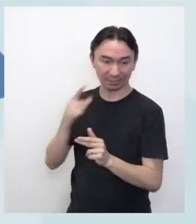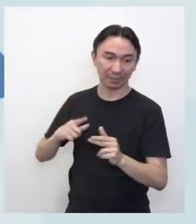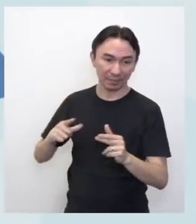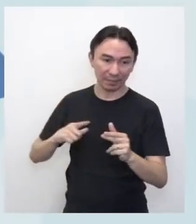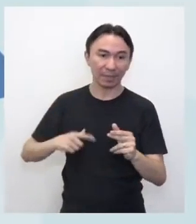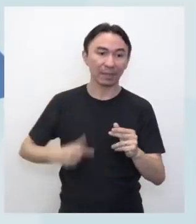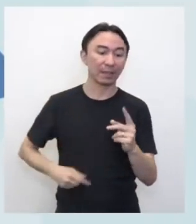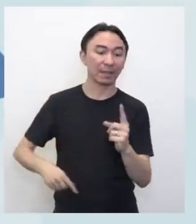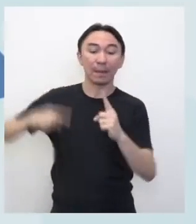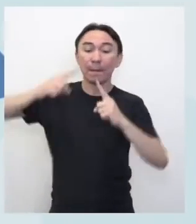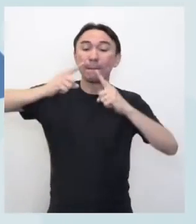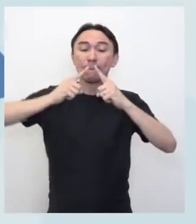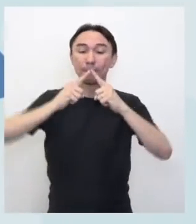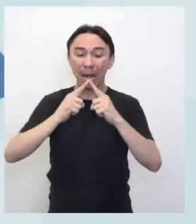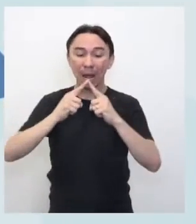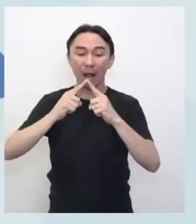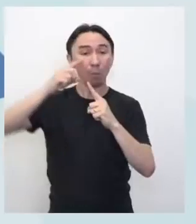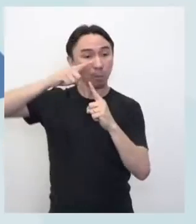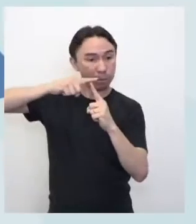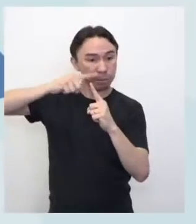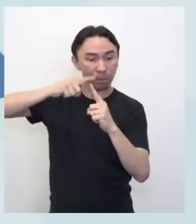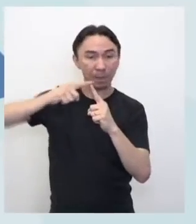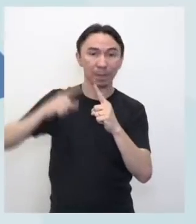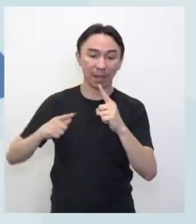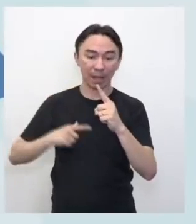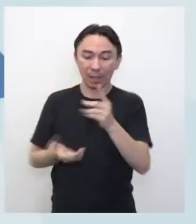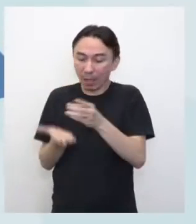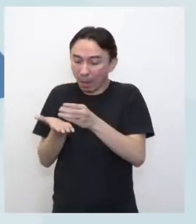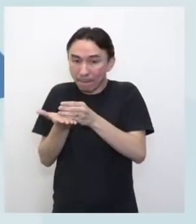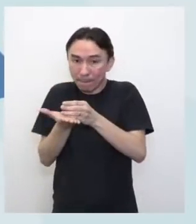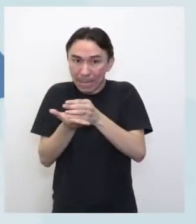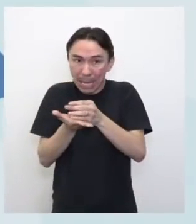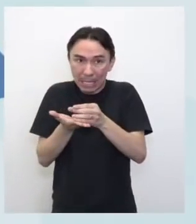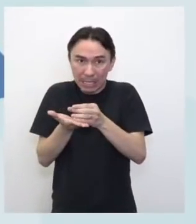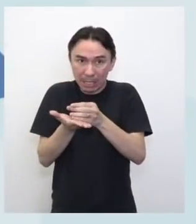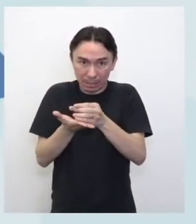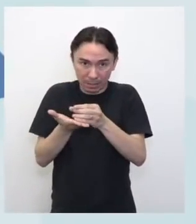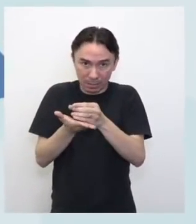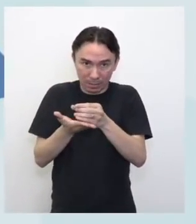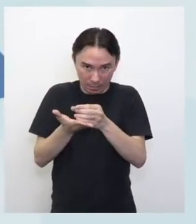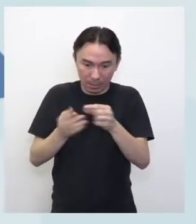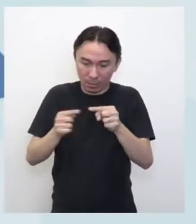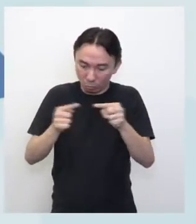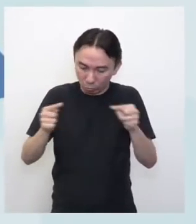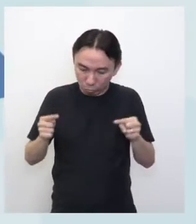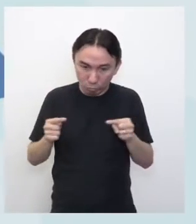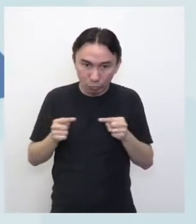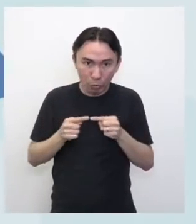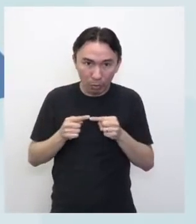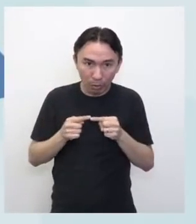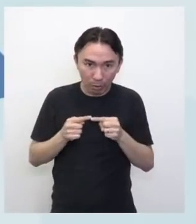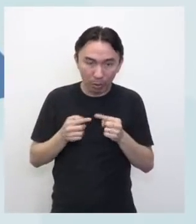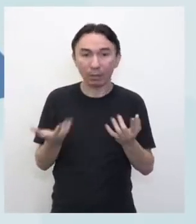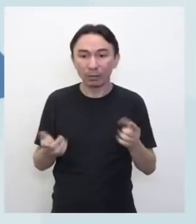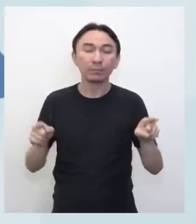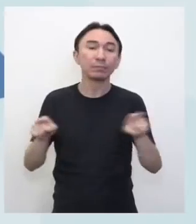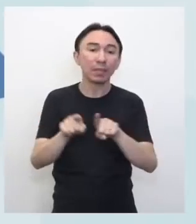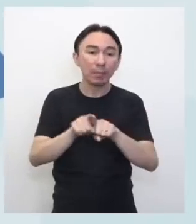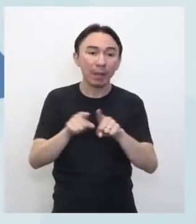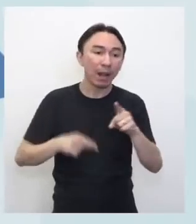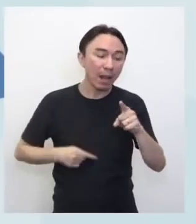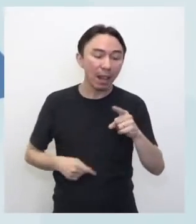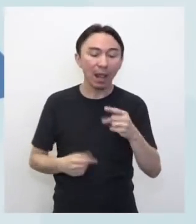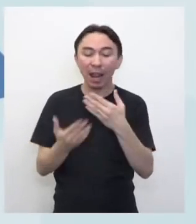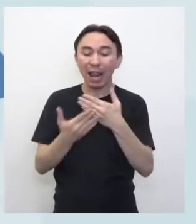está aqui, a base circular, que é essa, e a face lateral,